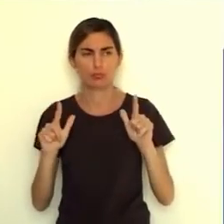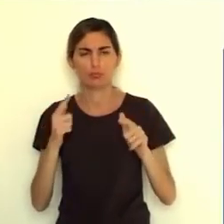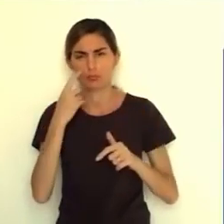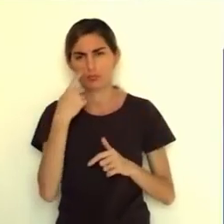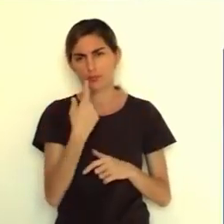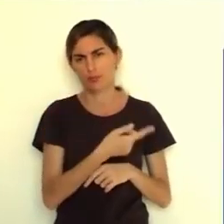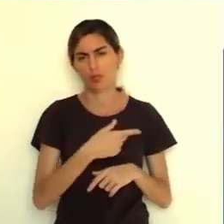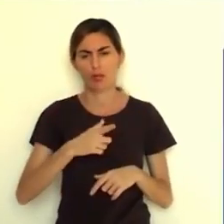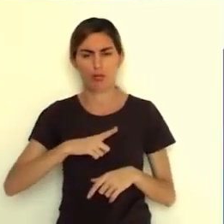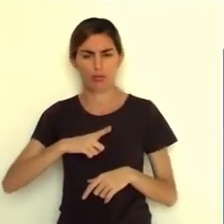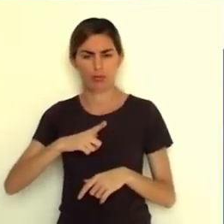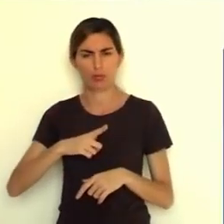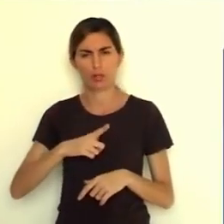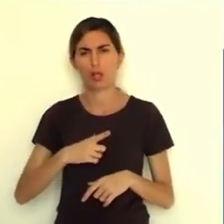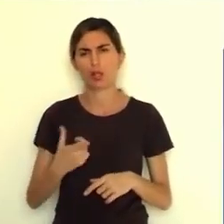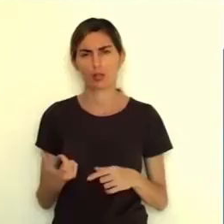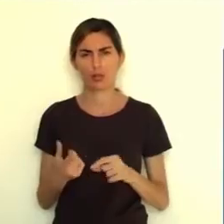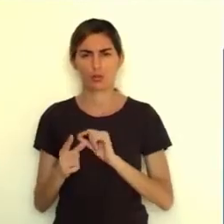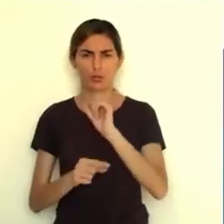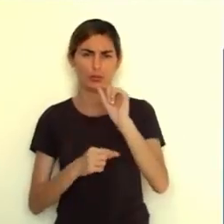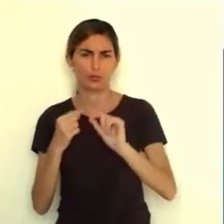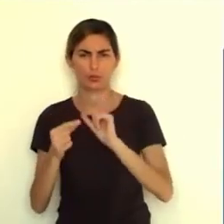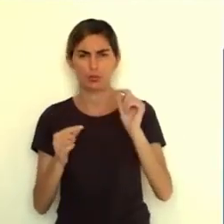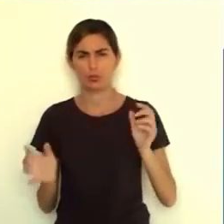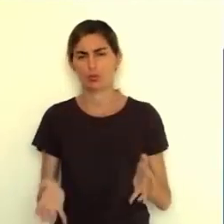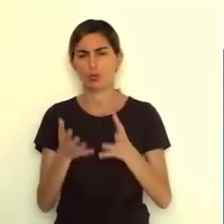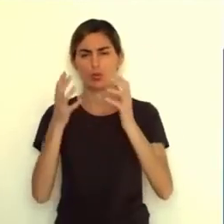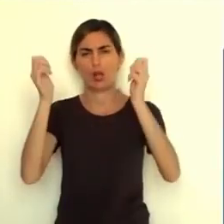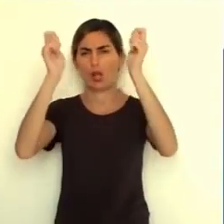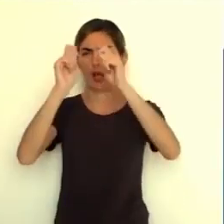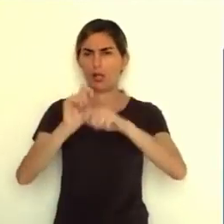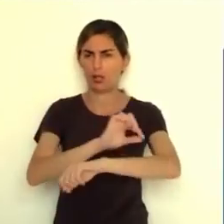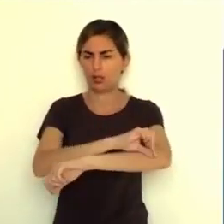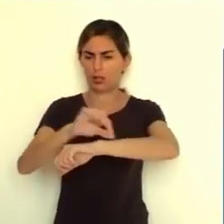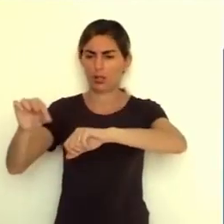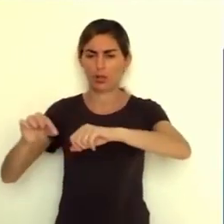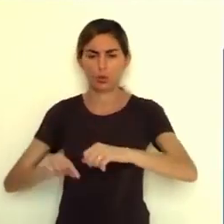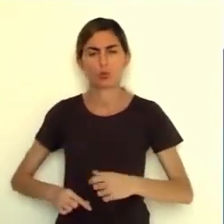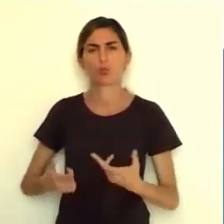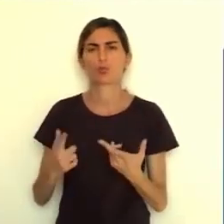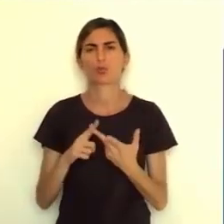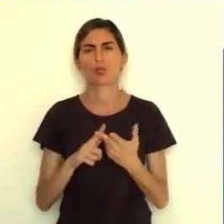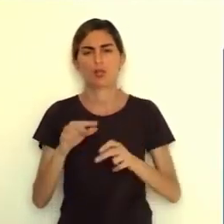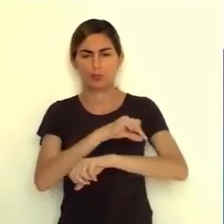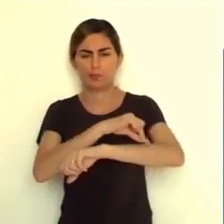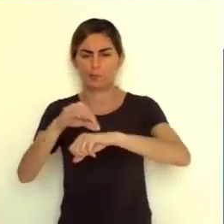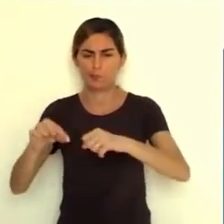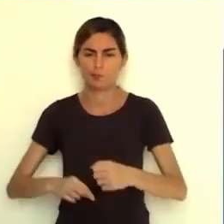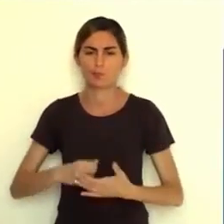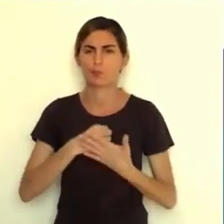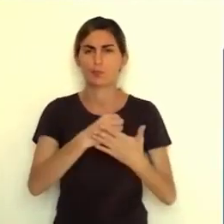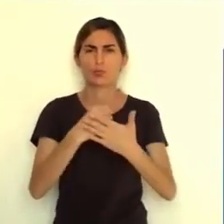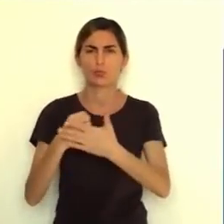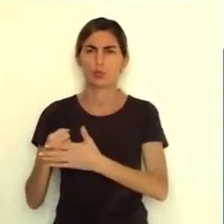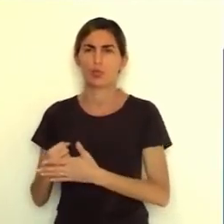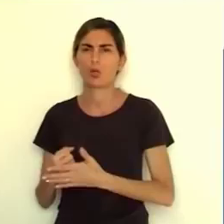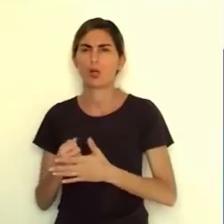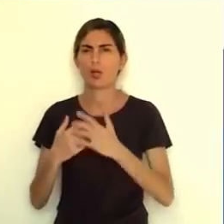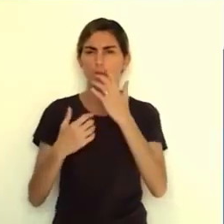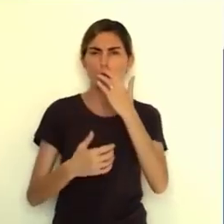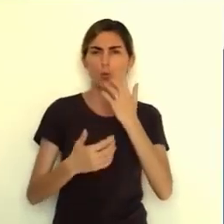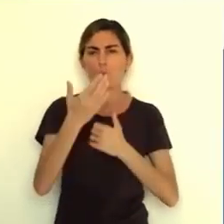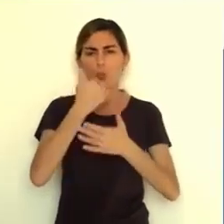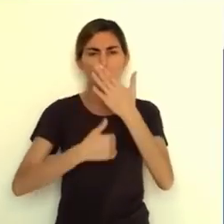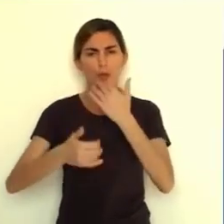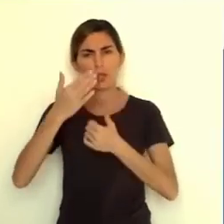imagem, né? A gente tem a contribuição arquitetônica, né? A contribuição do ponto de